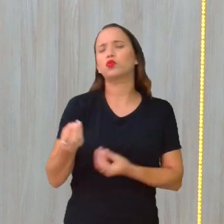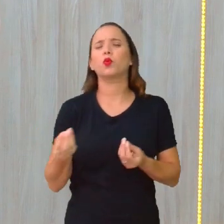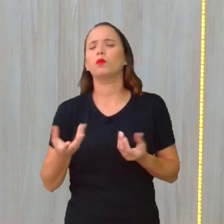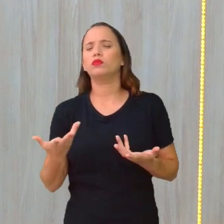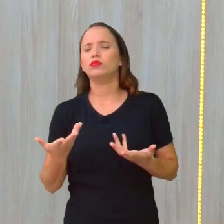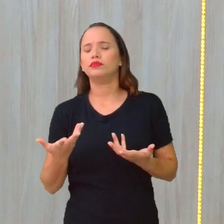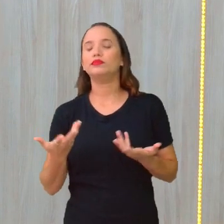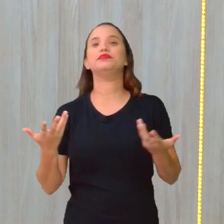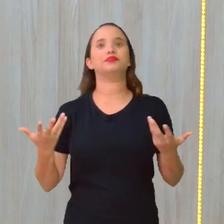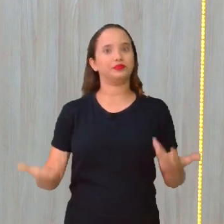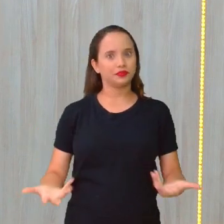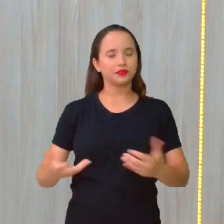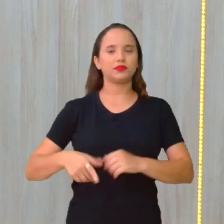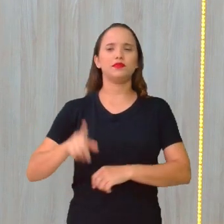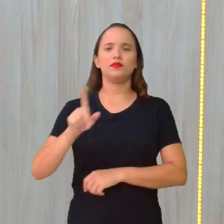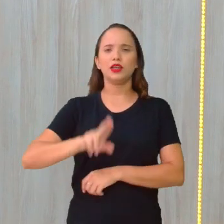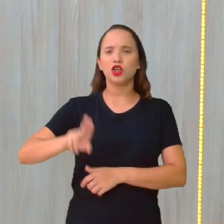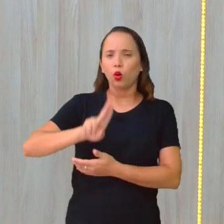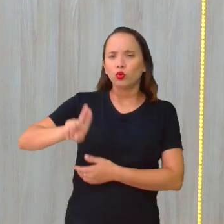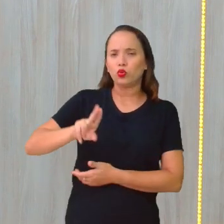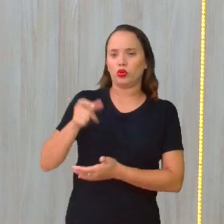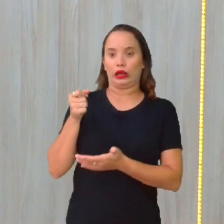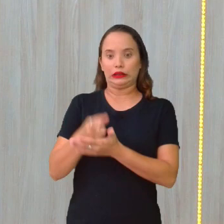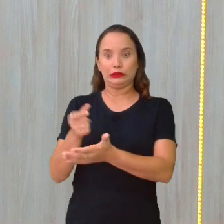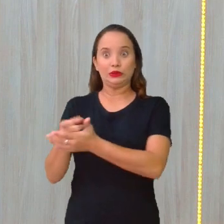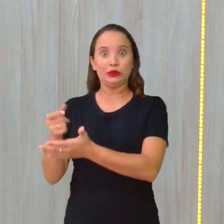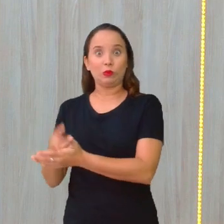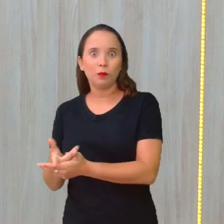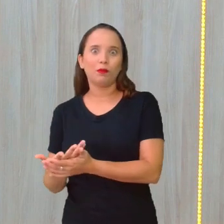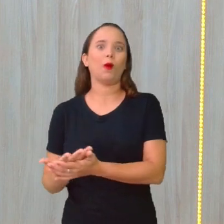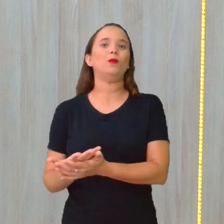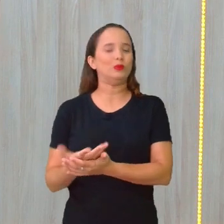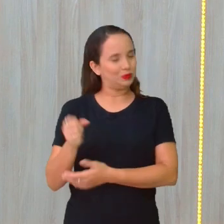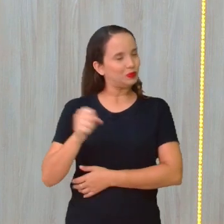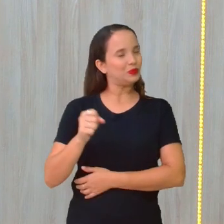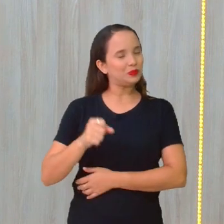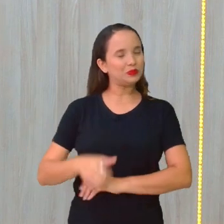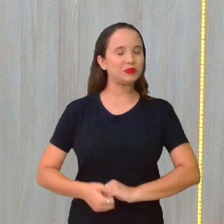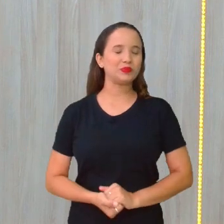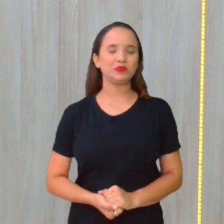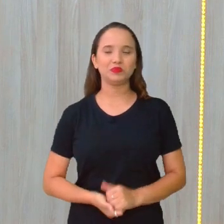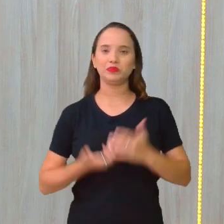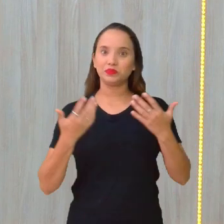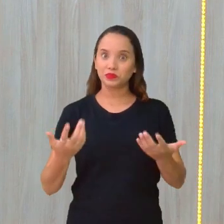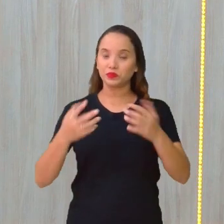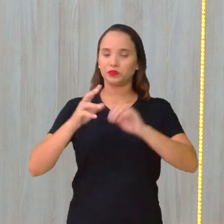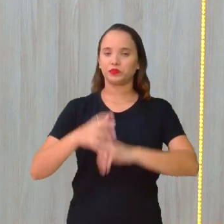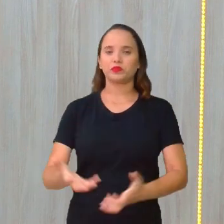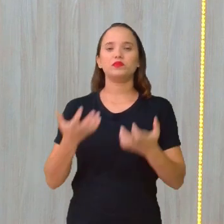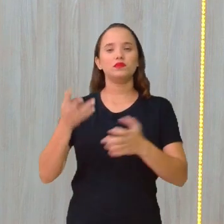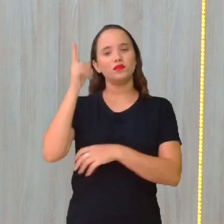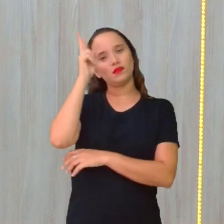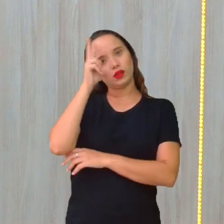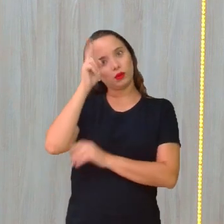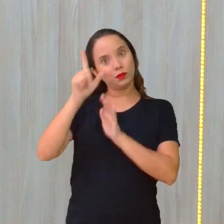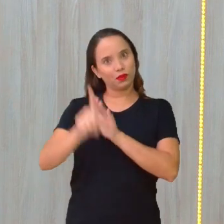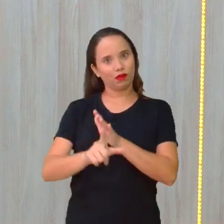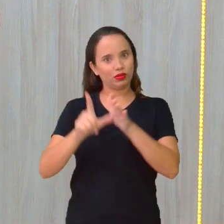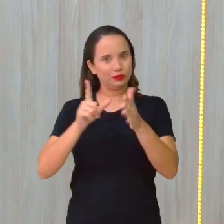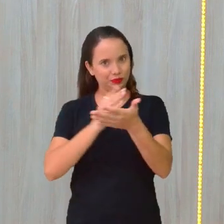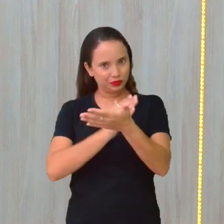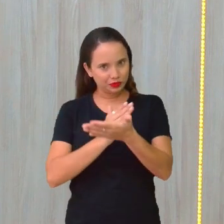falar? Consumir, né? Gastar. Pois é. Lembrando antes de começar a nossa